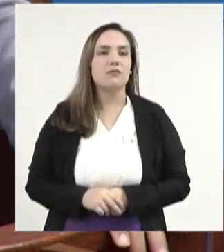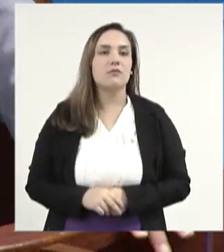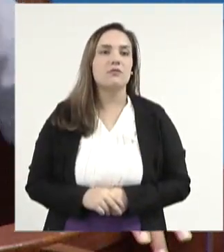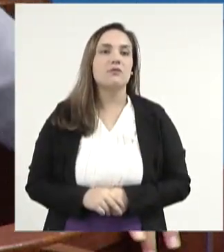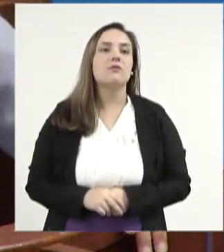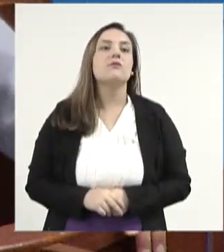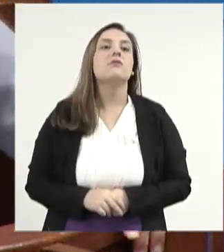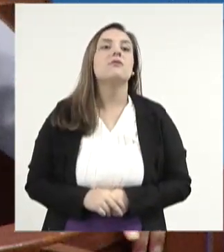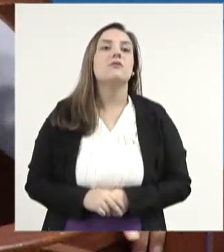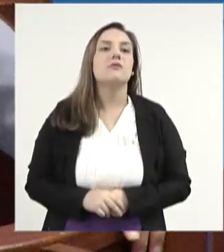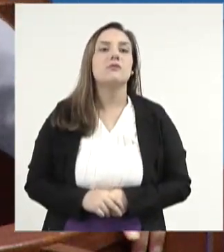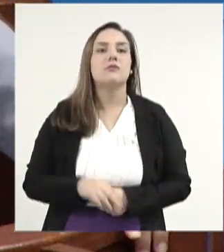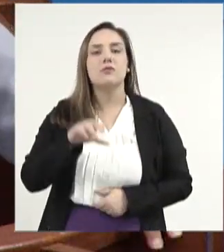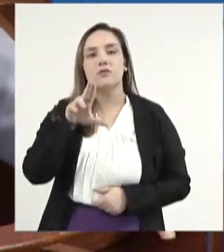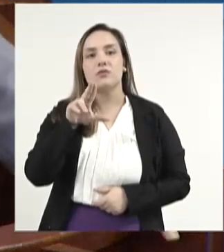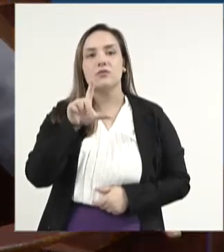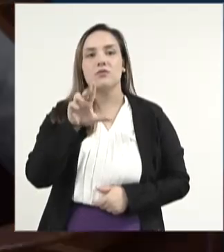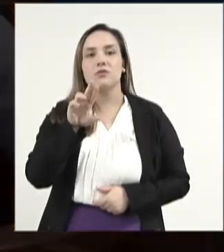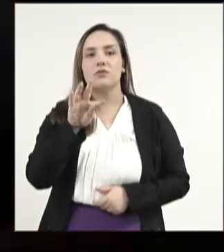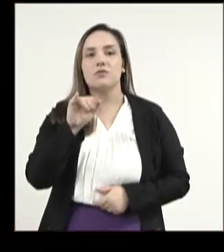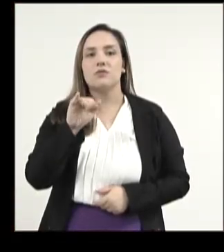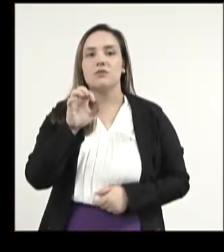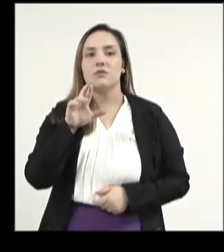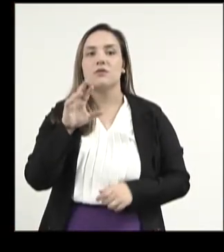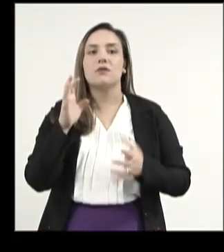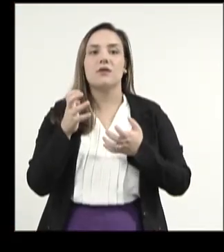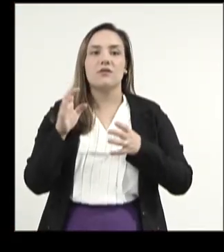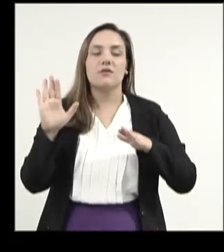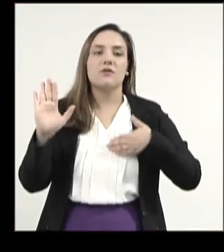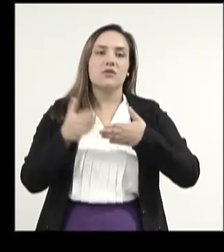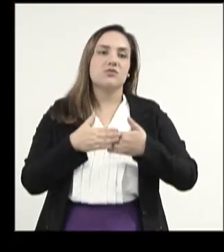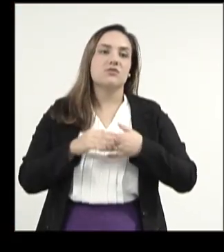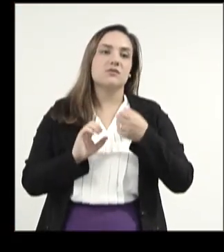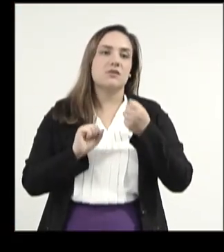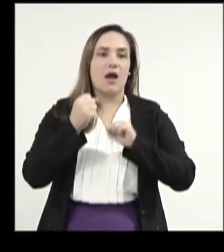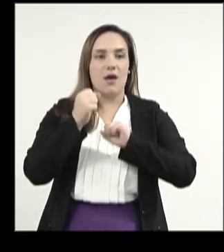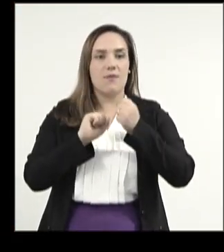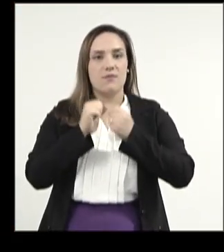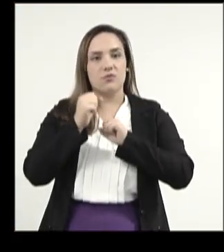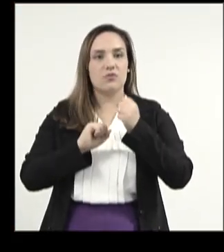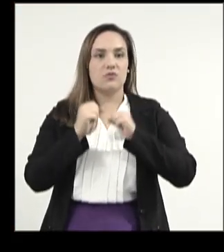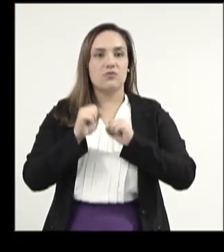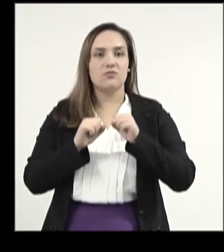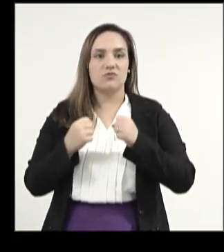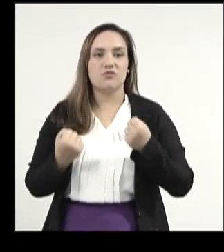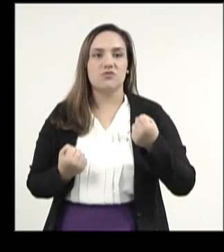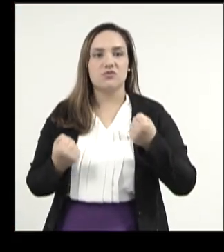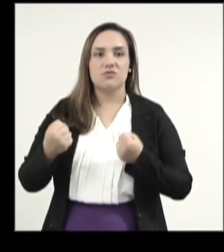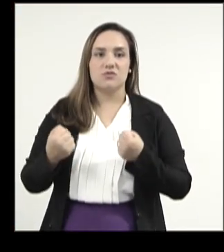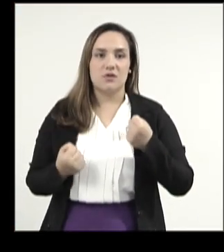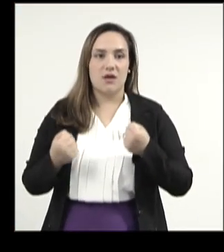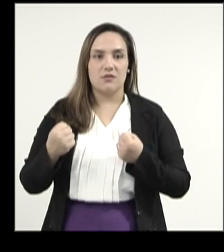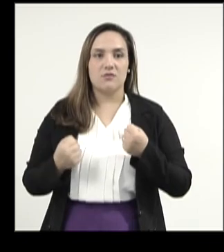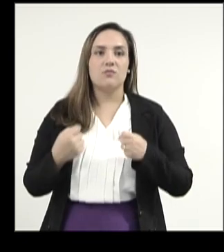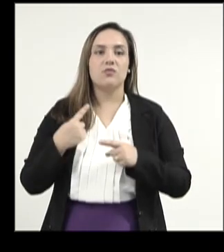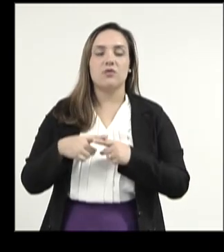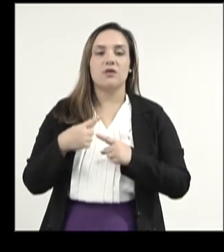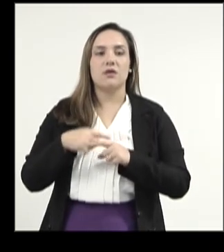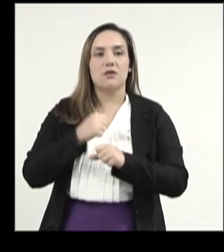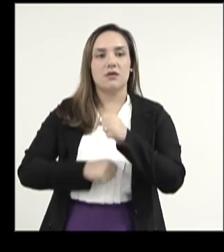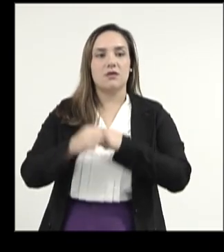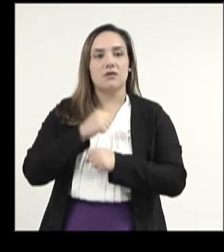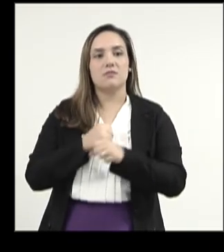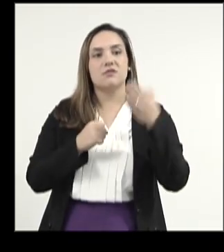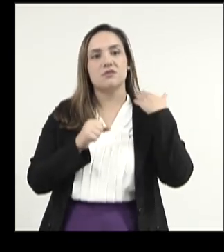Deere ameaça fechar fábrica de maquinários agrícolas no Brasil. A fabricante, que no ano passado já havia demitido quase 500